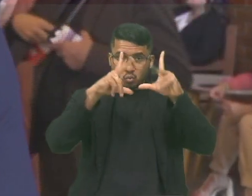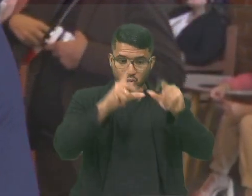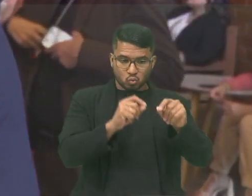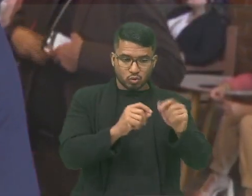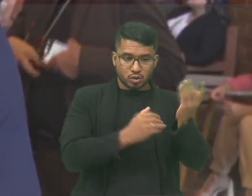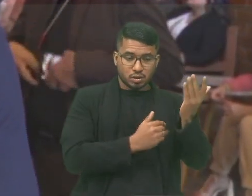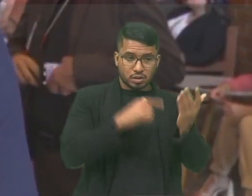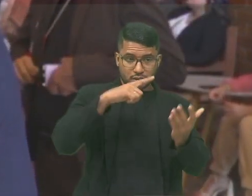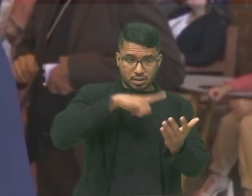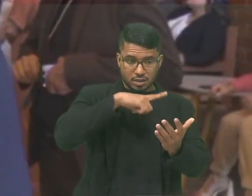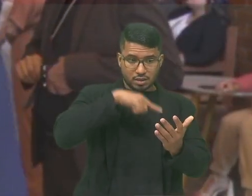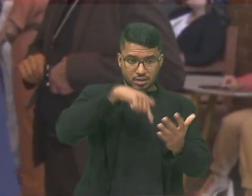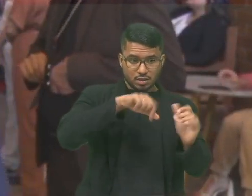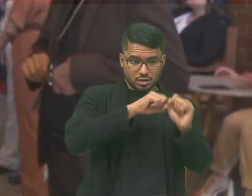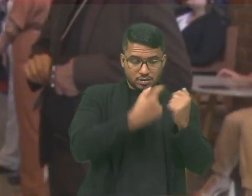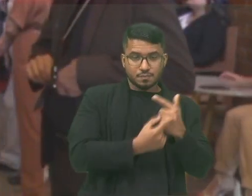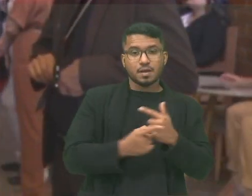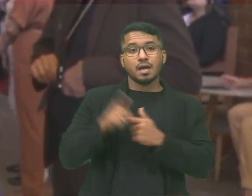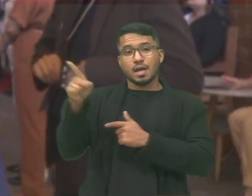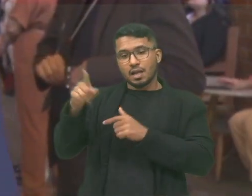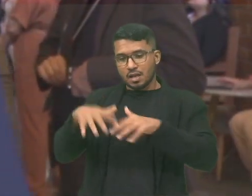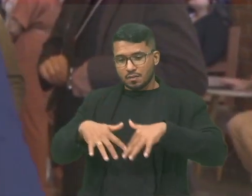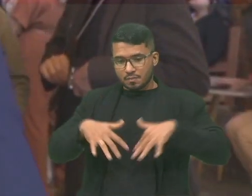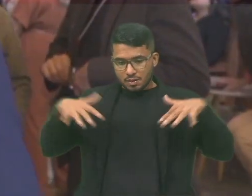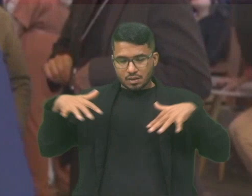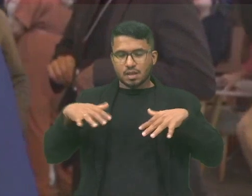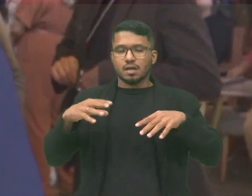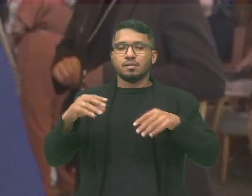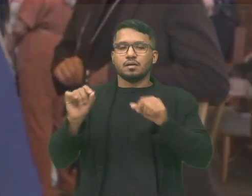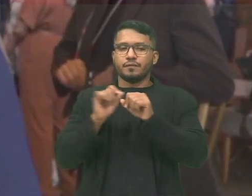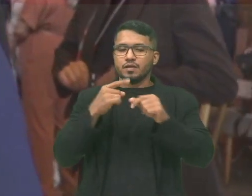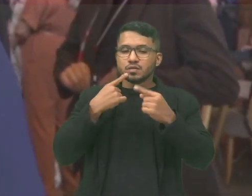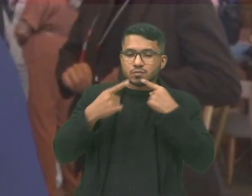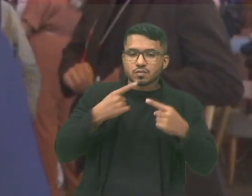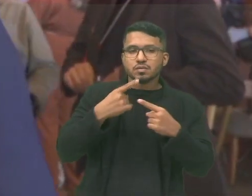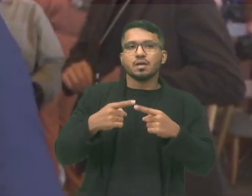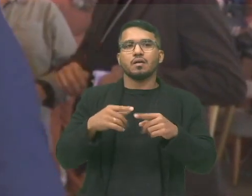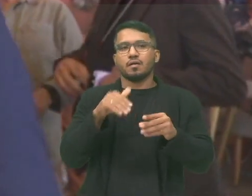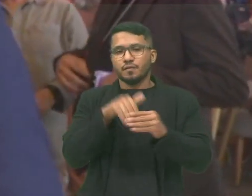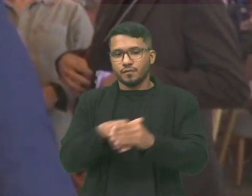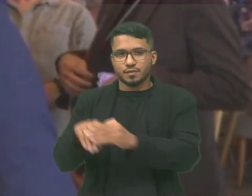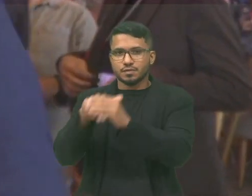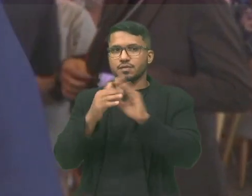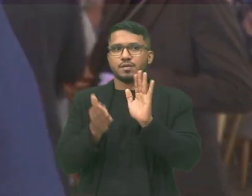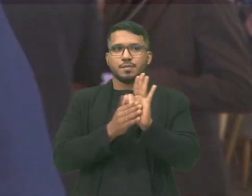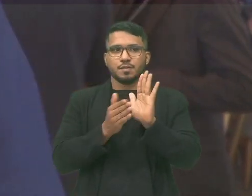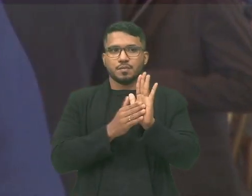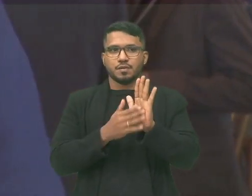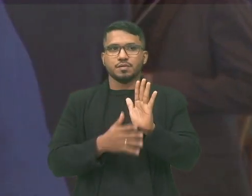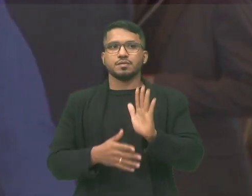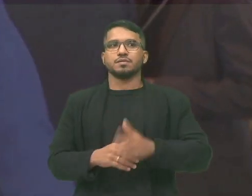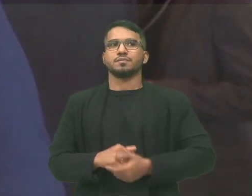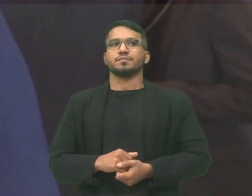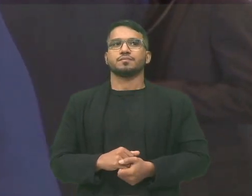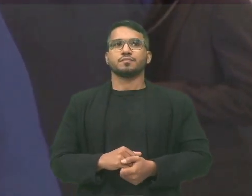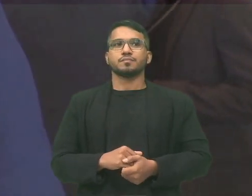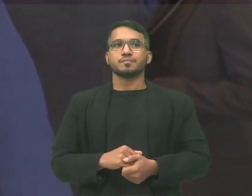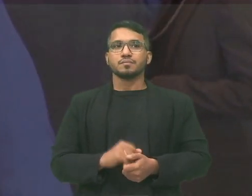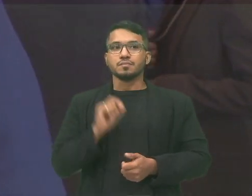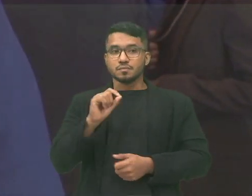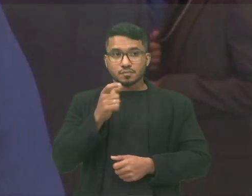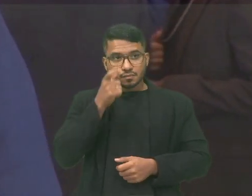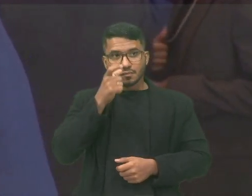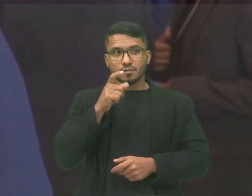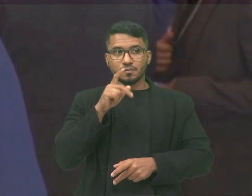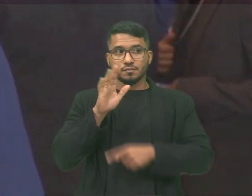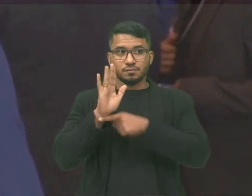lá no plenário, e lá onde são feitas as grandes discussões e as votações das propostas, das matérias que são de